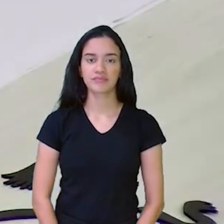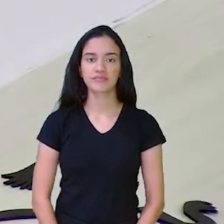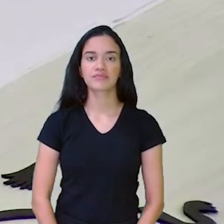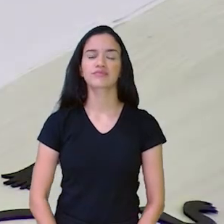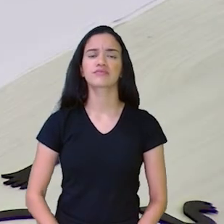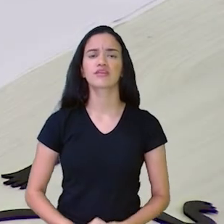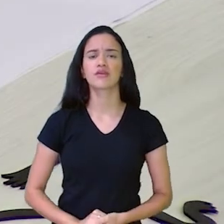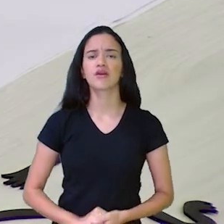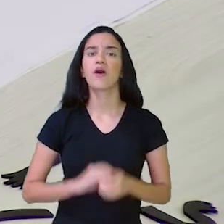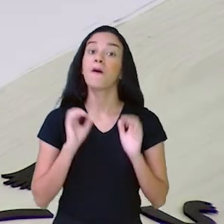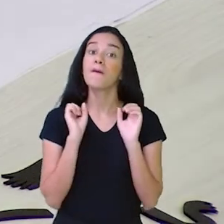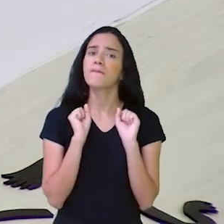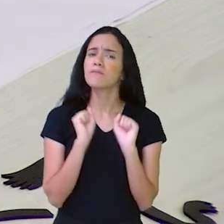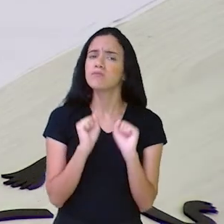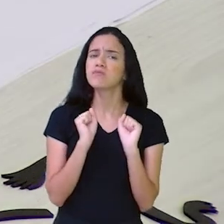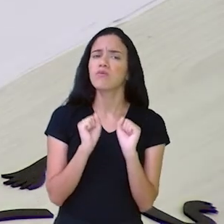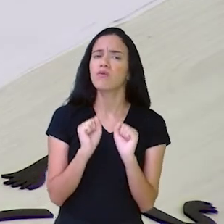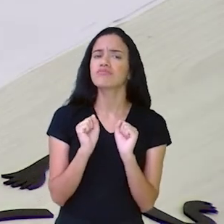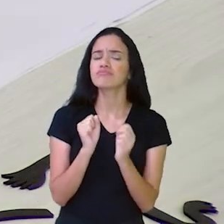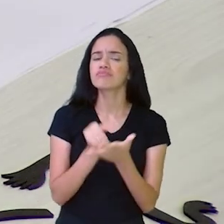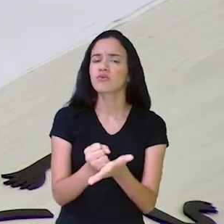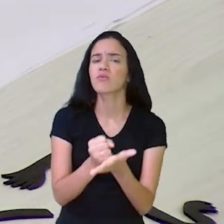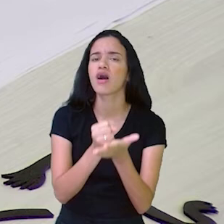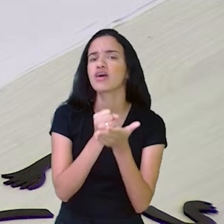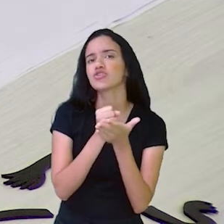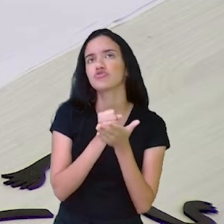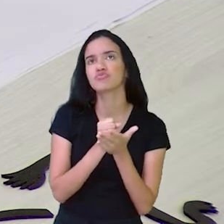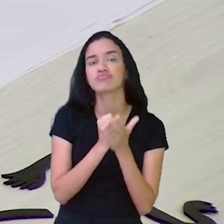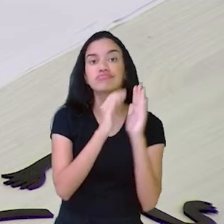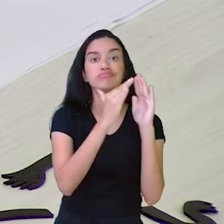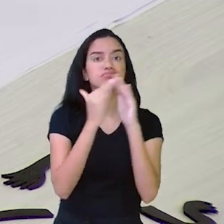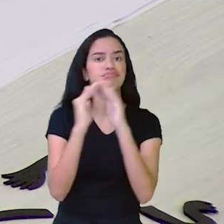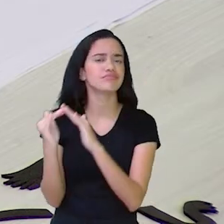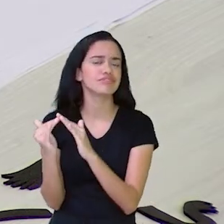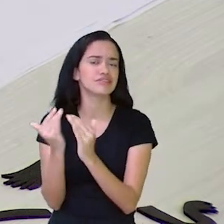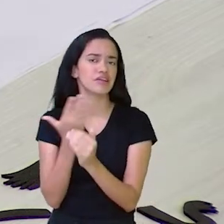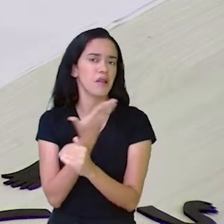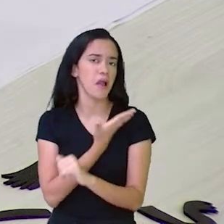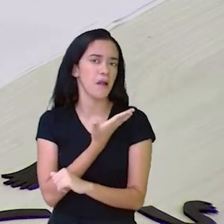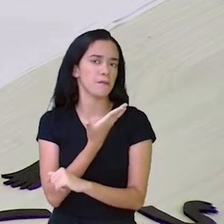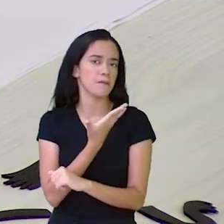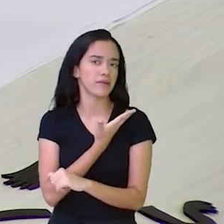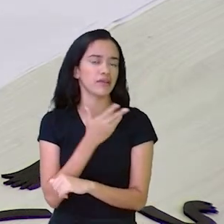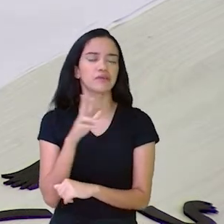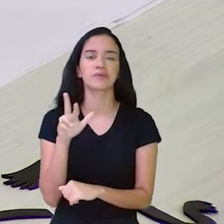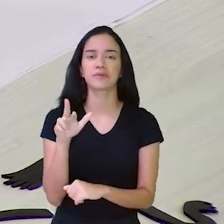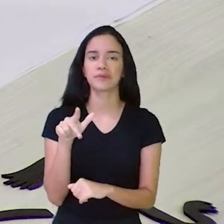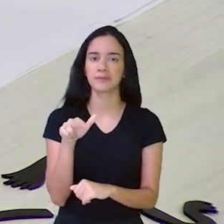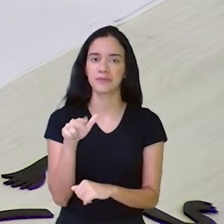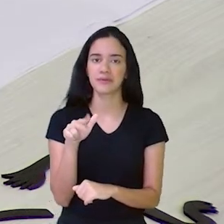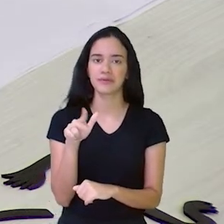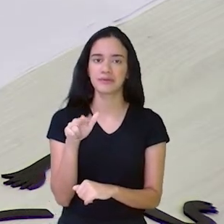Você também pode fazer, ó, com a ajuda do seu vizinho, do seu amigo, irmão.